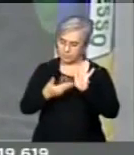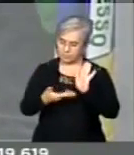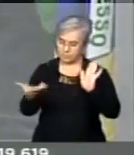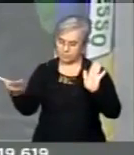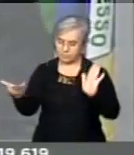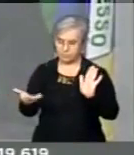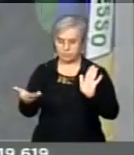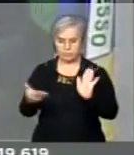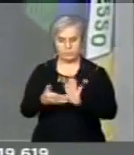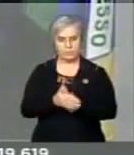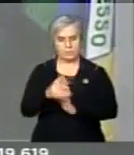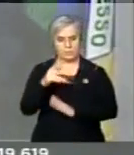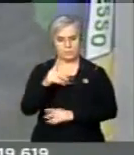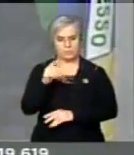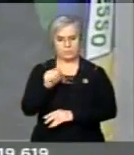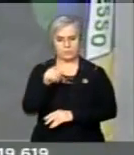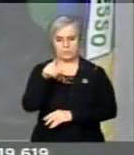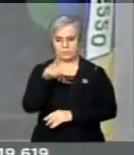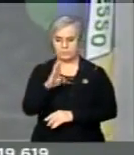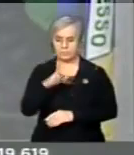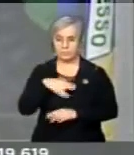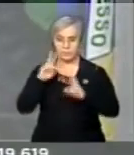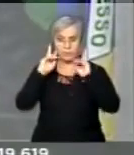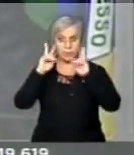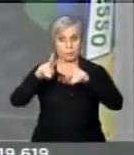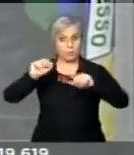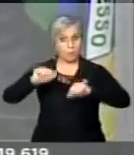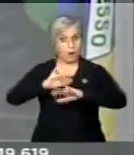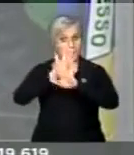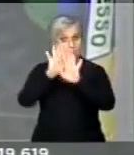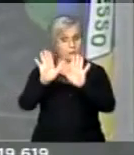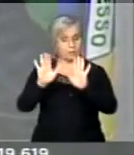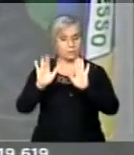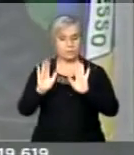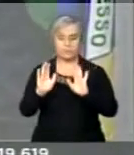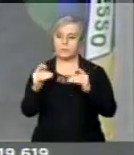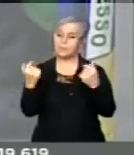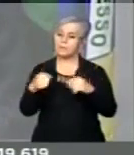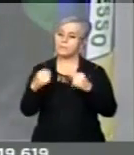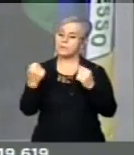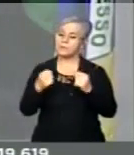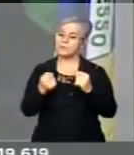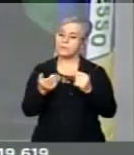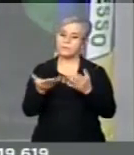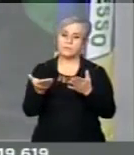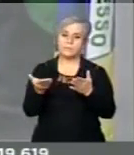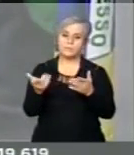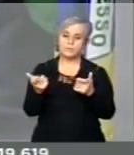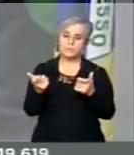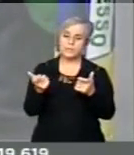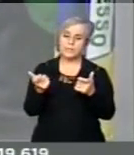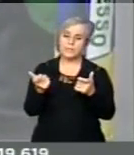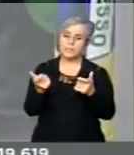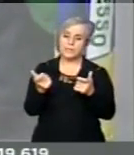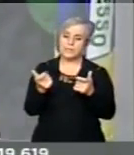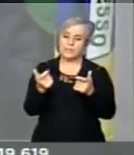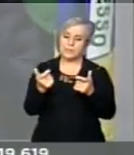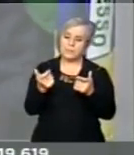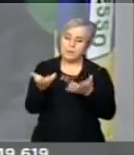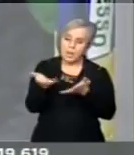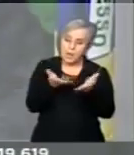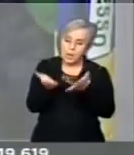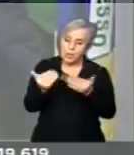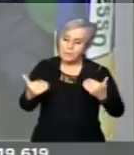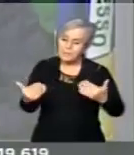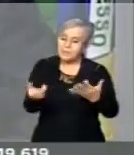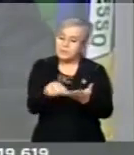extraordinária. O PSDB tem uma visão clara para o país, de que nós precisamos de uma máquina menor e mais eficiente, Não cabem